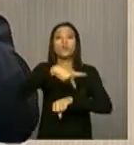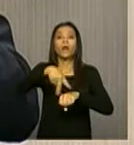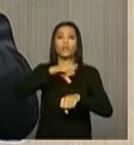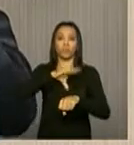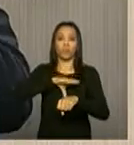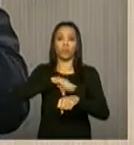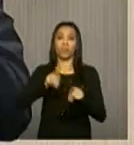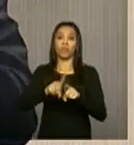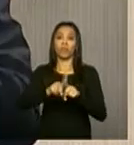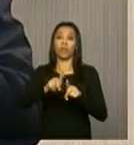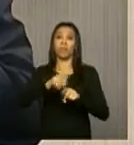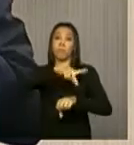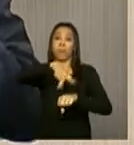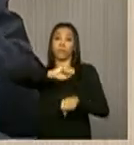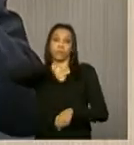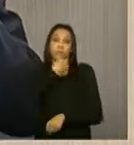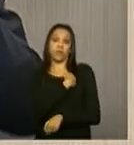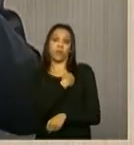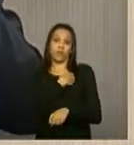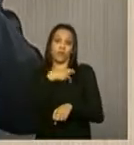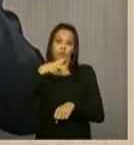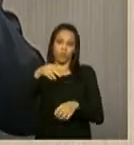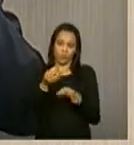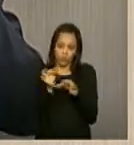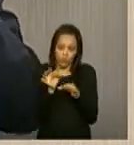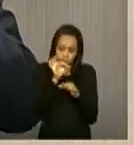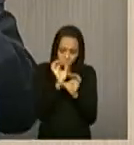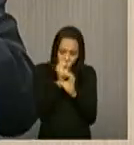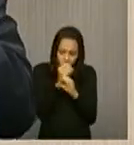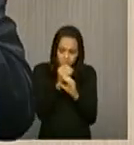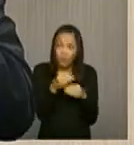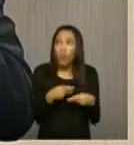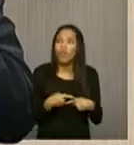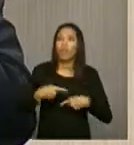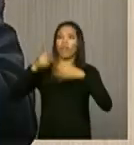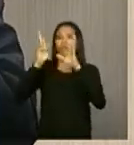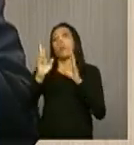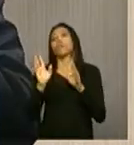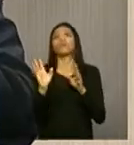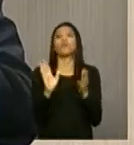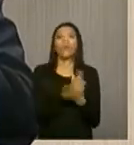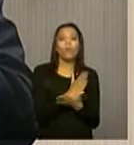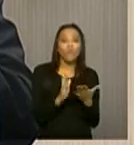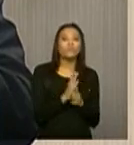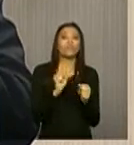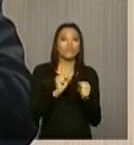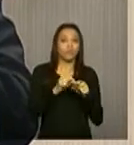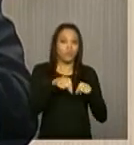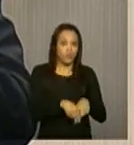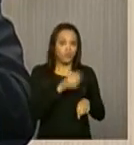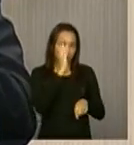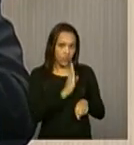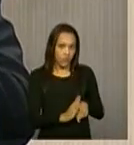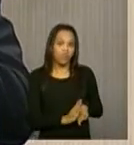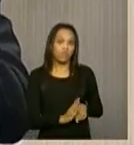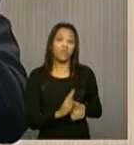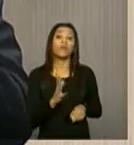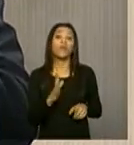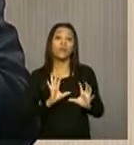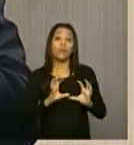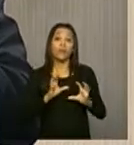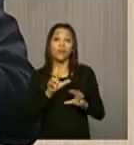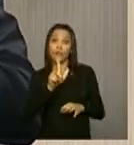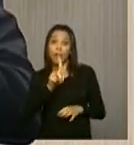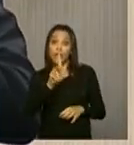espanha aí amostras coletas gasosas foram processadas no brasil e desse conjunto todo nós temos